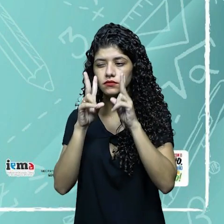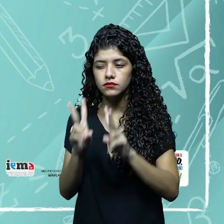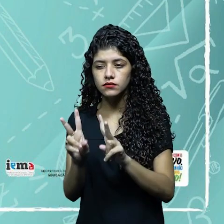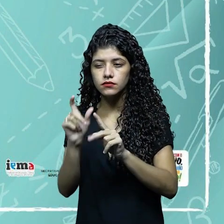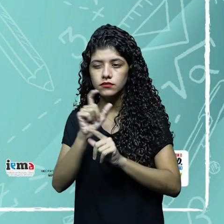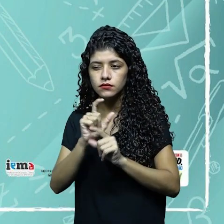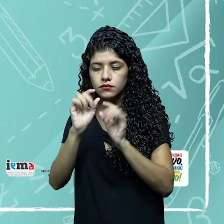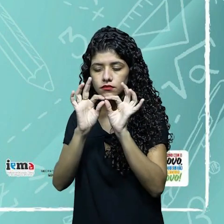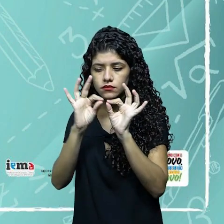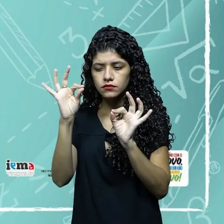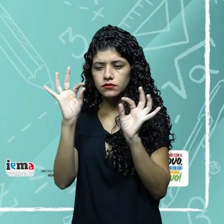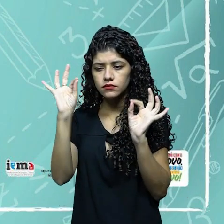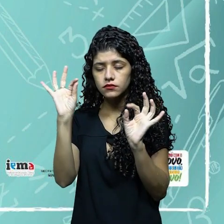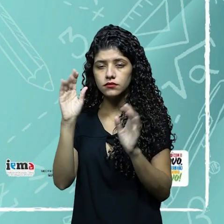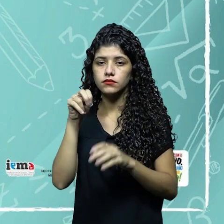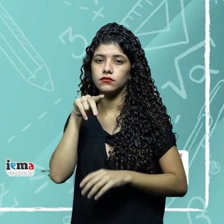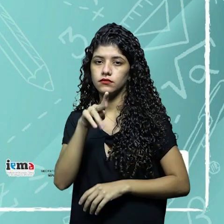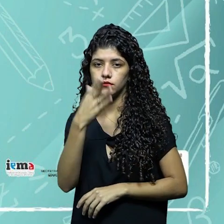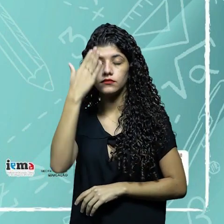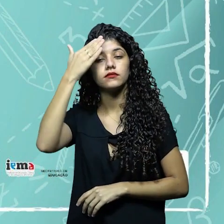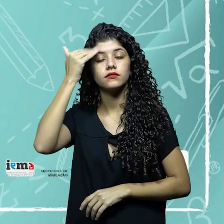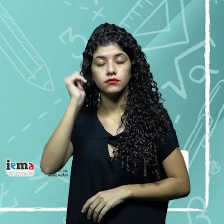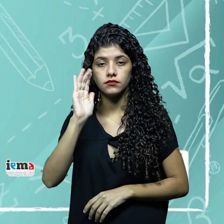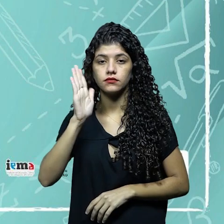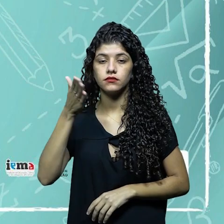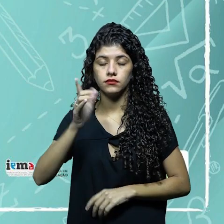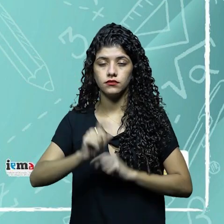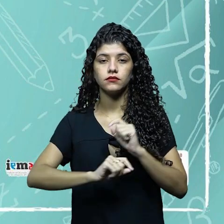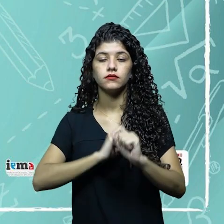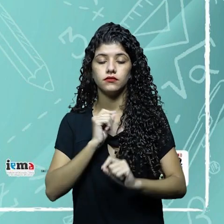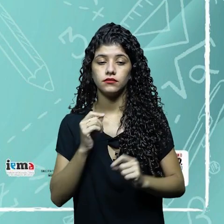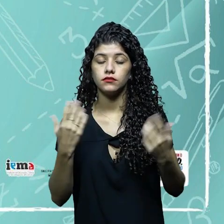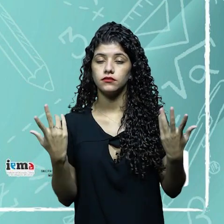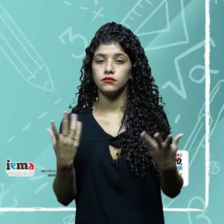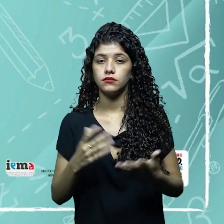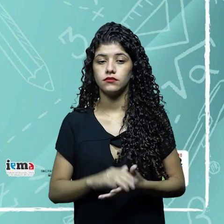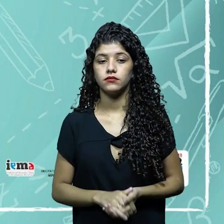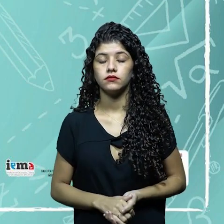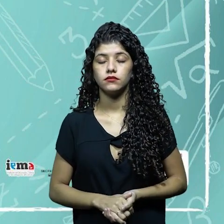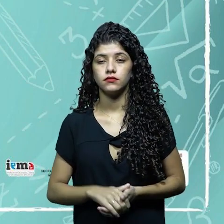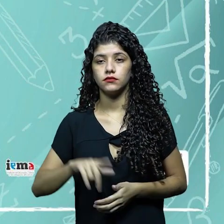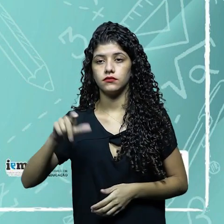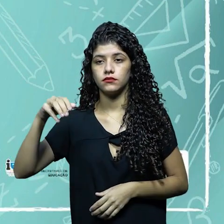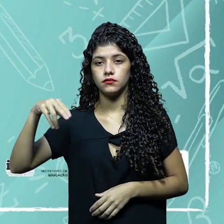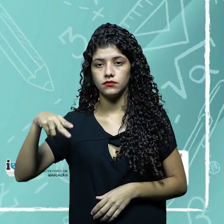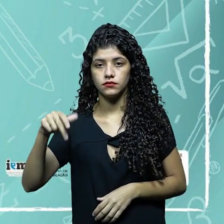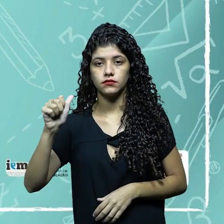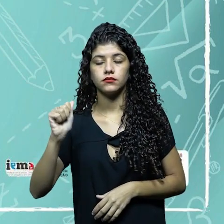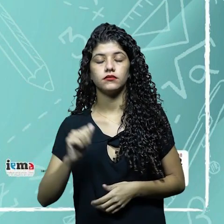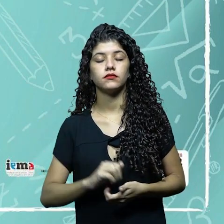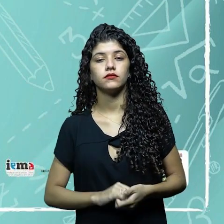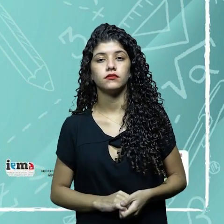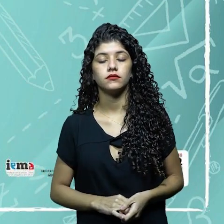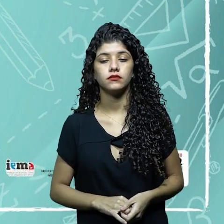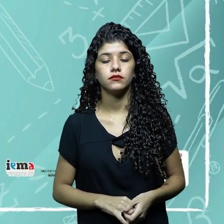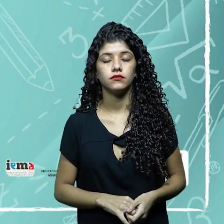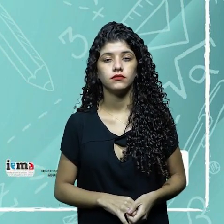essa nomenclatura, você vai saber que é o comando linha,